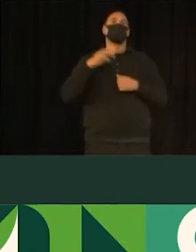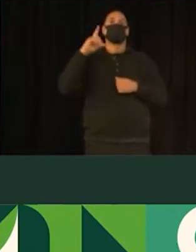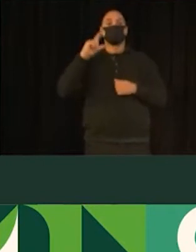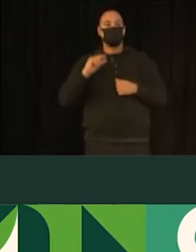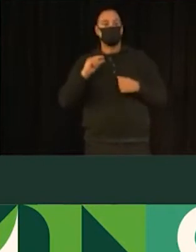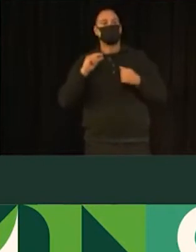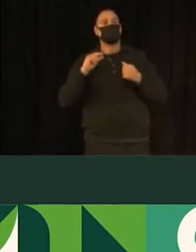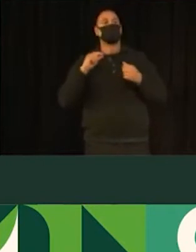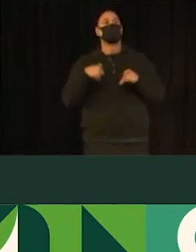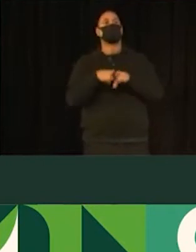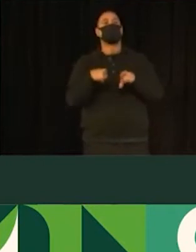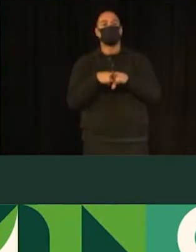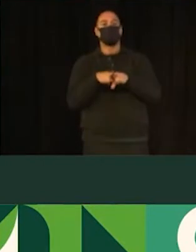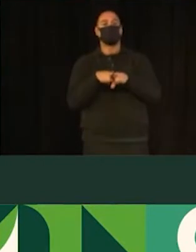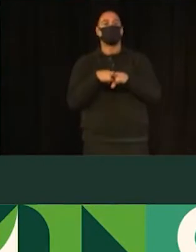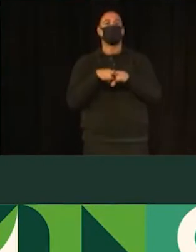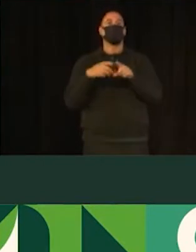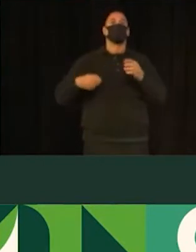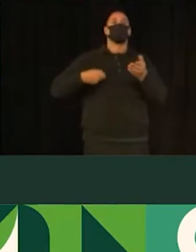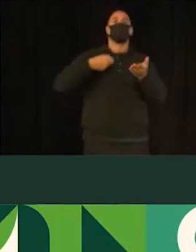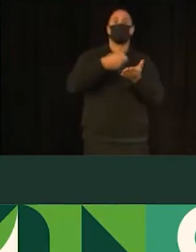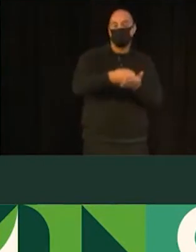reduzido impacto urbanístico.